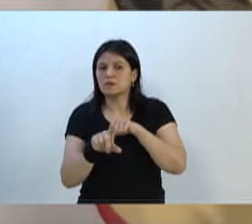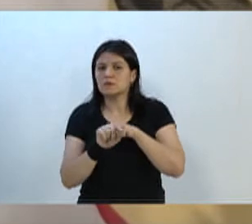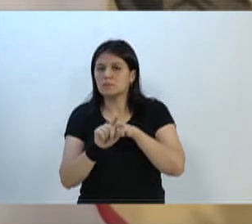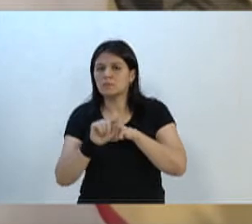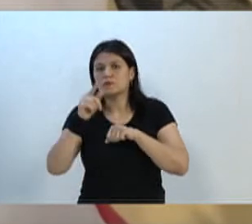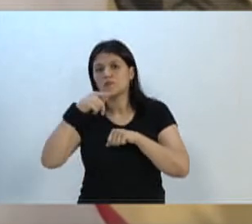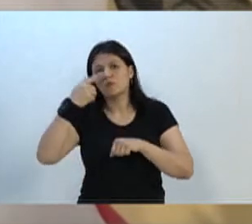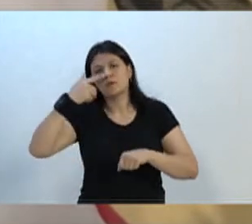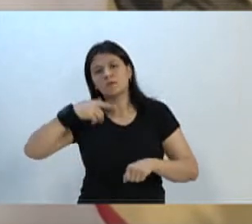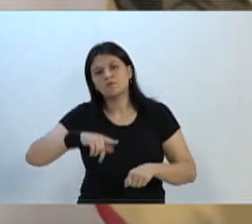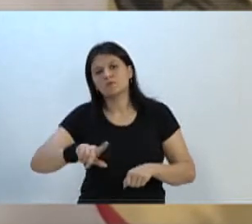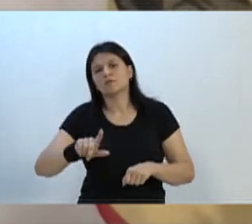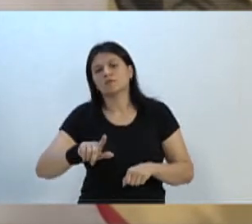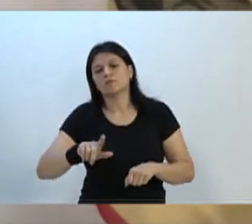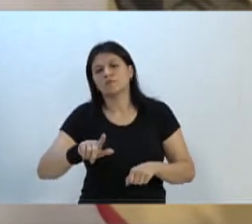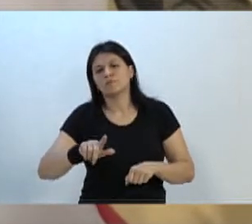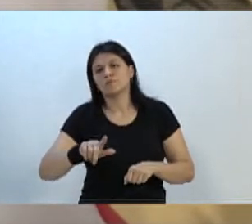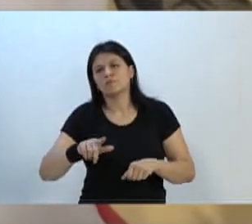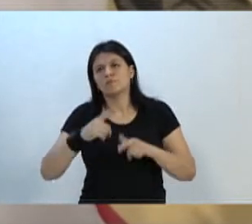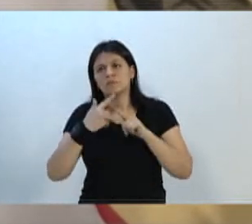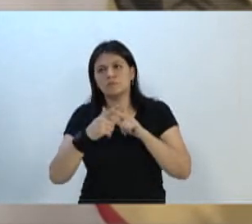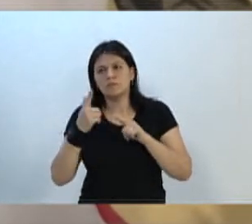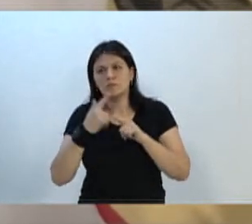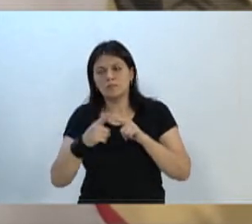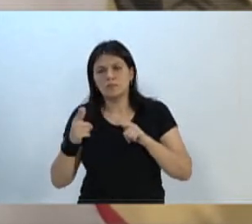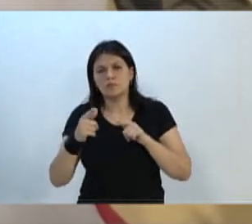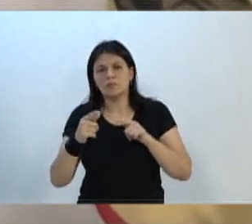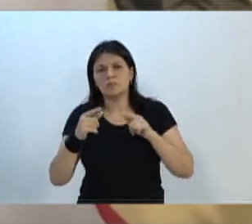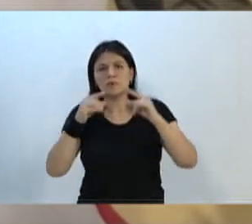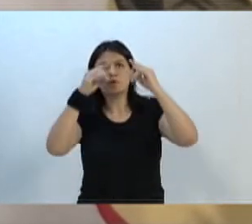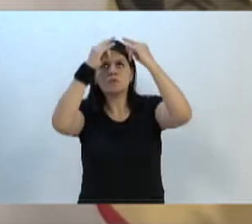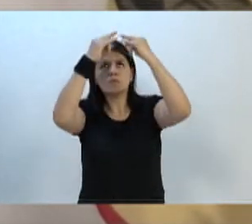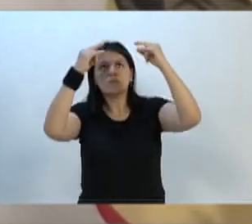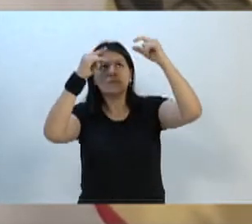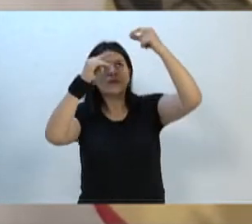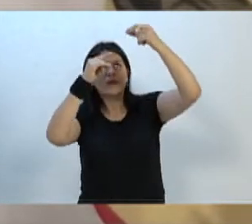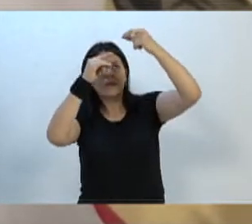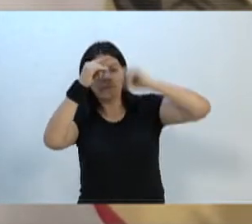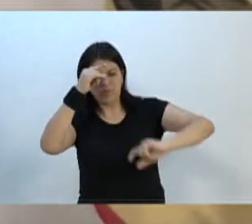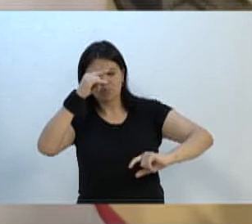falei de novo sobre esse probleminha da telha solta que